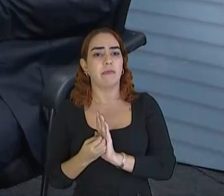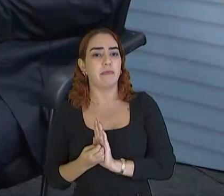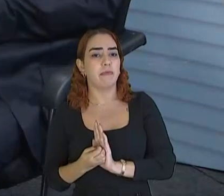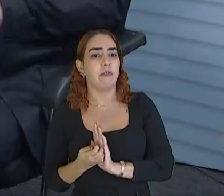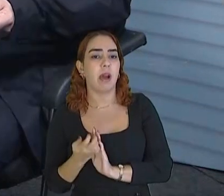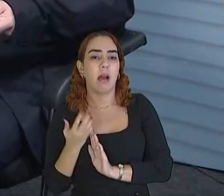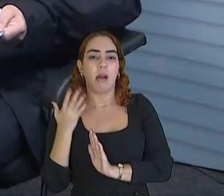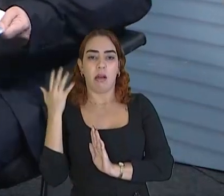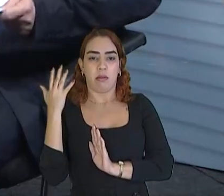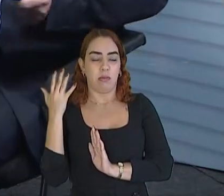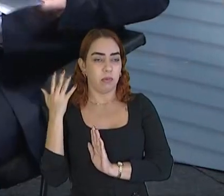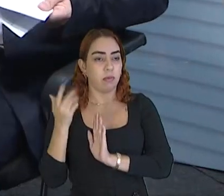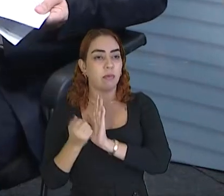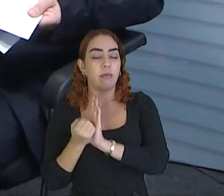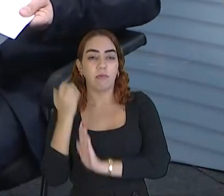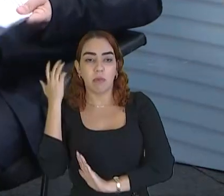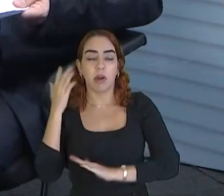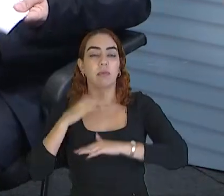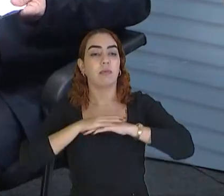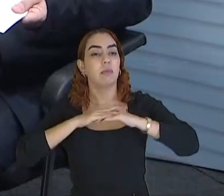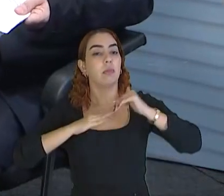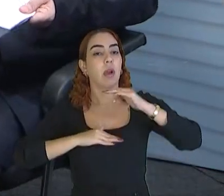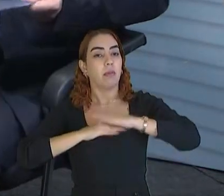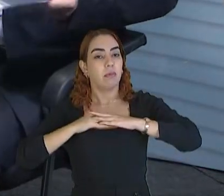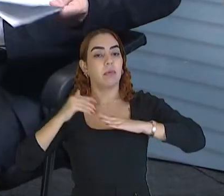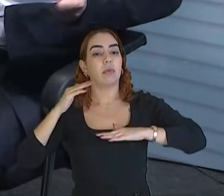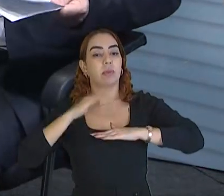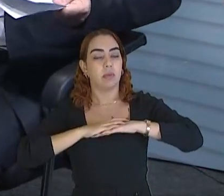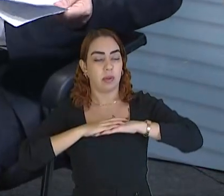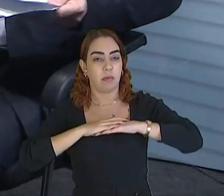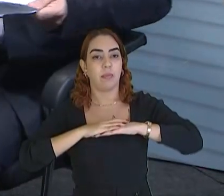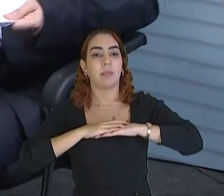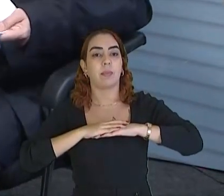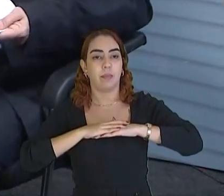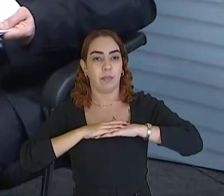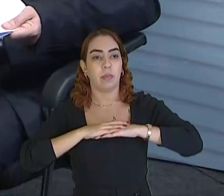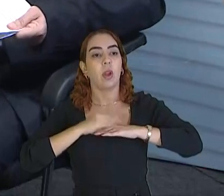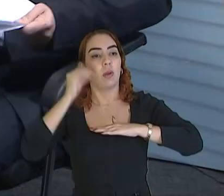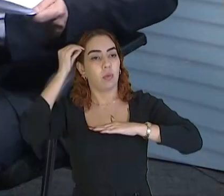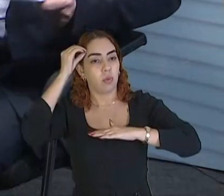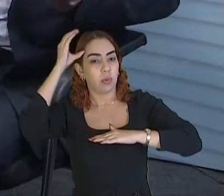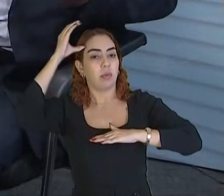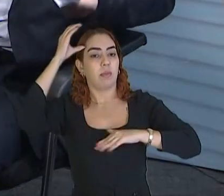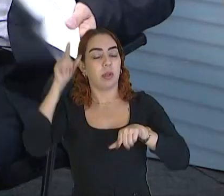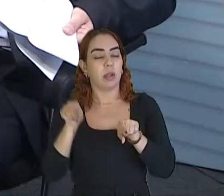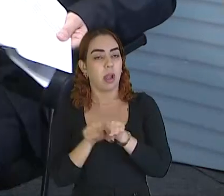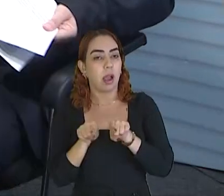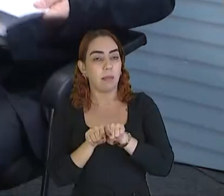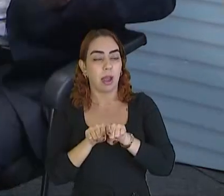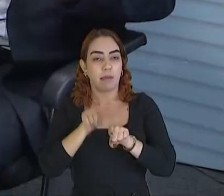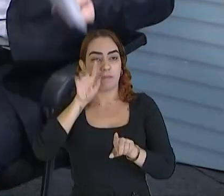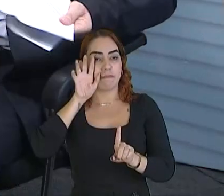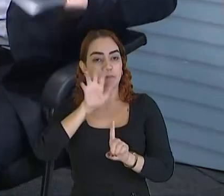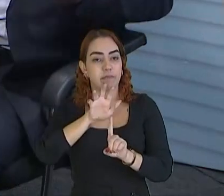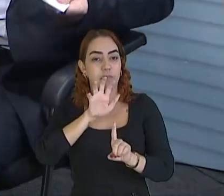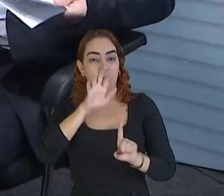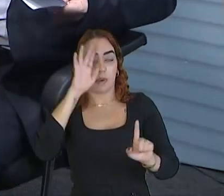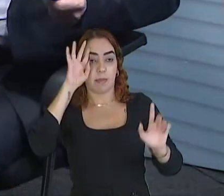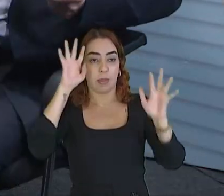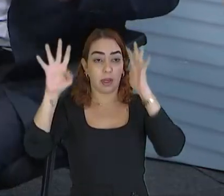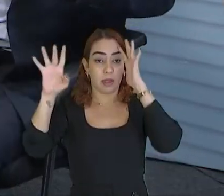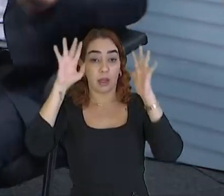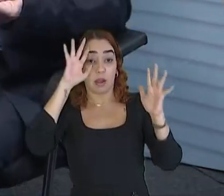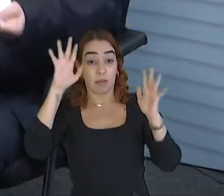Branco, que não está mais entre nós. Quer dizer, o jornalismo precisa de pensador, eu concordo, e o jornal e a imprensa